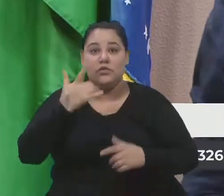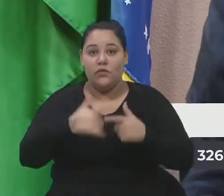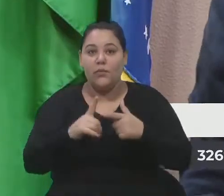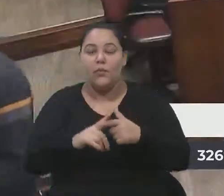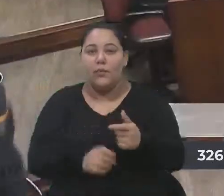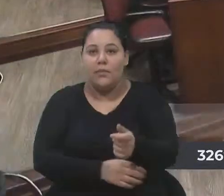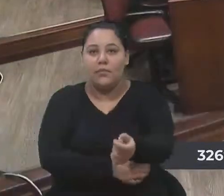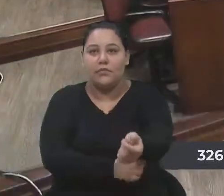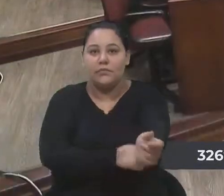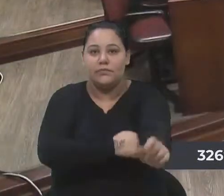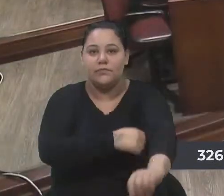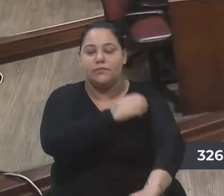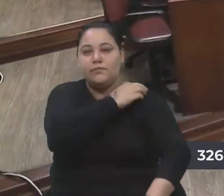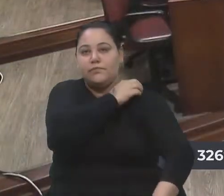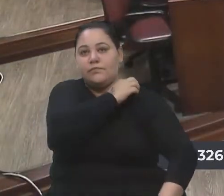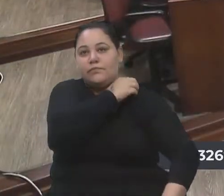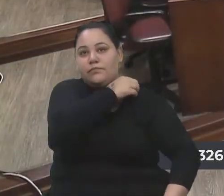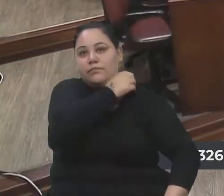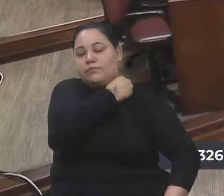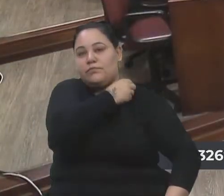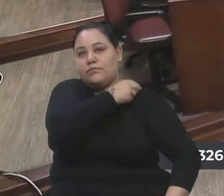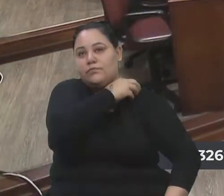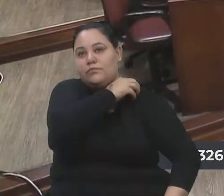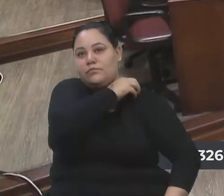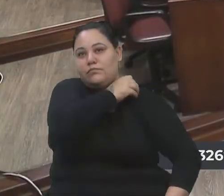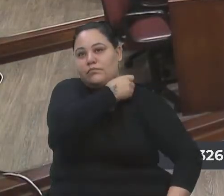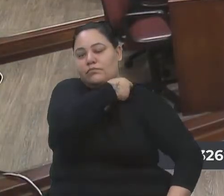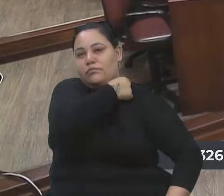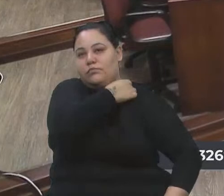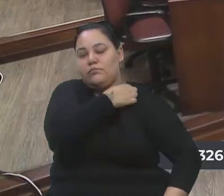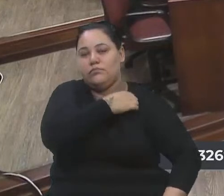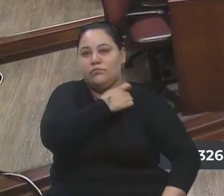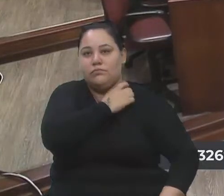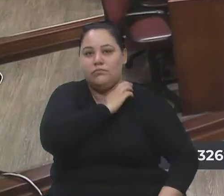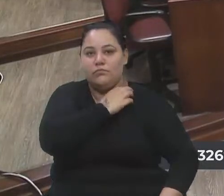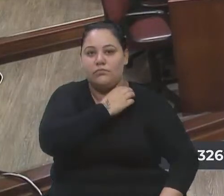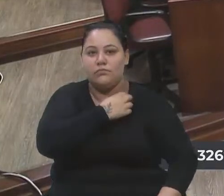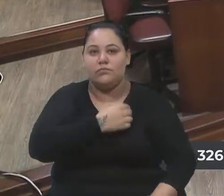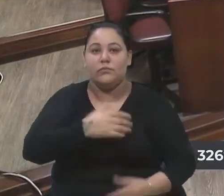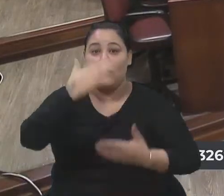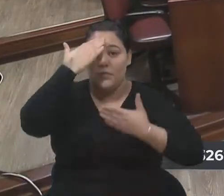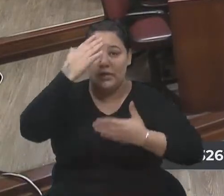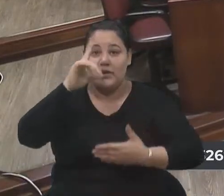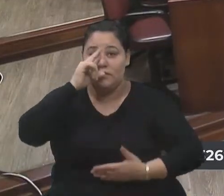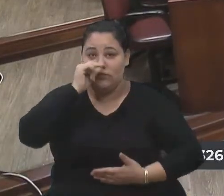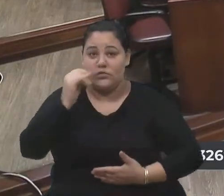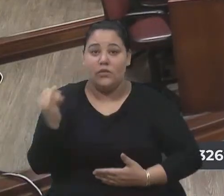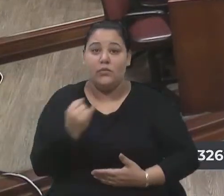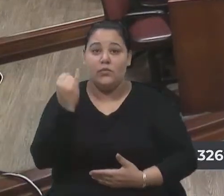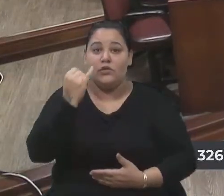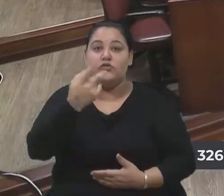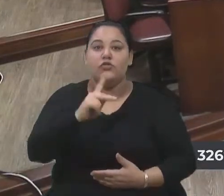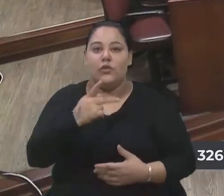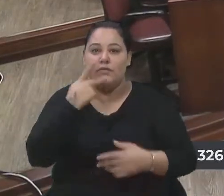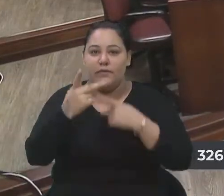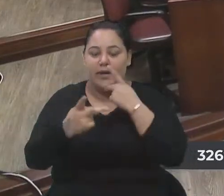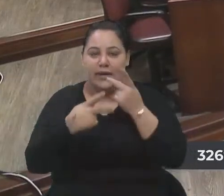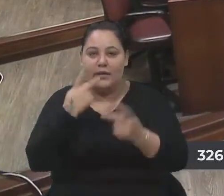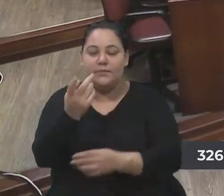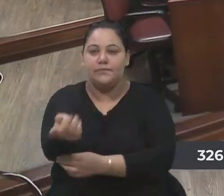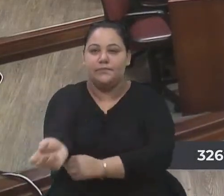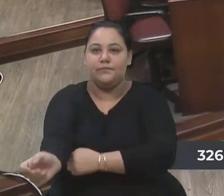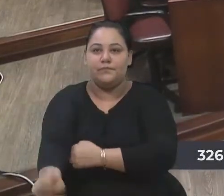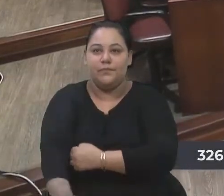vereador. Obrigado, vereador Fantinel. E é importante a sua fala a respeito dessa colocação desses